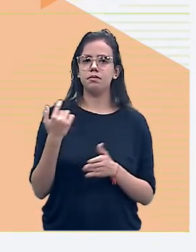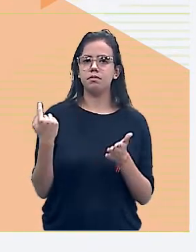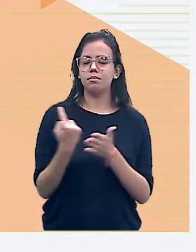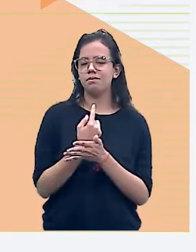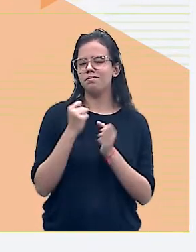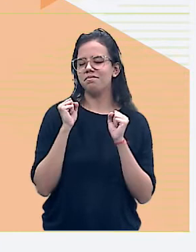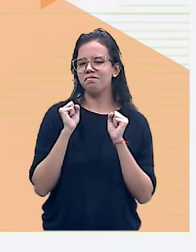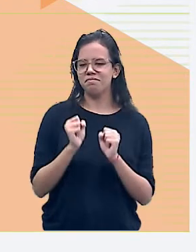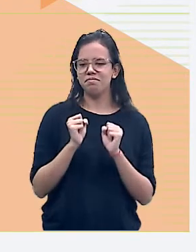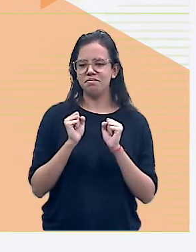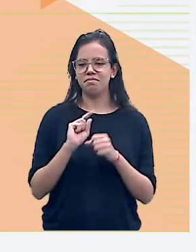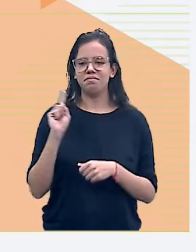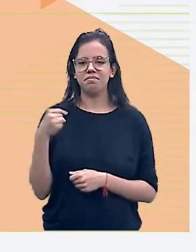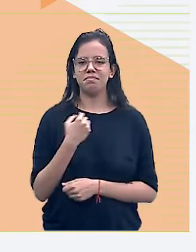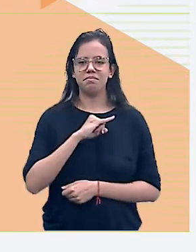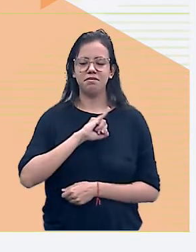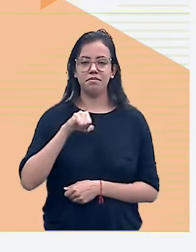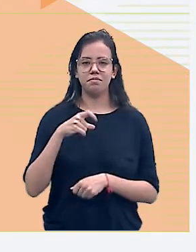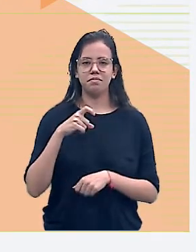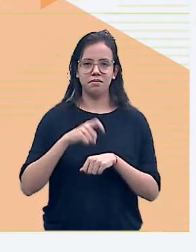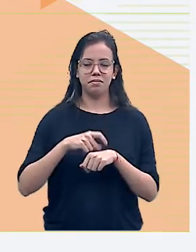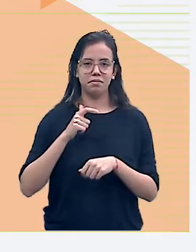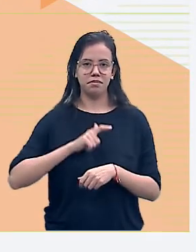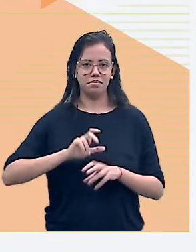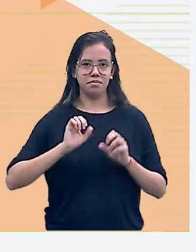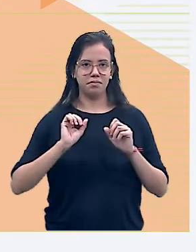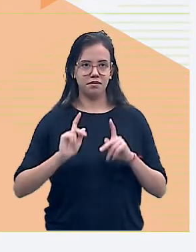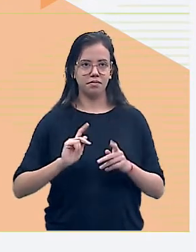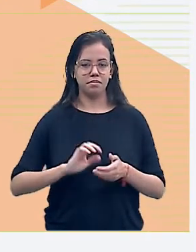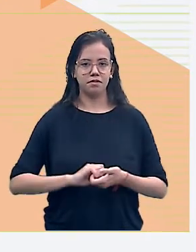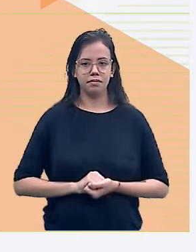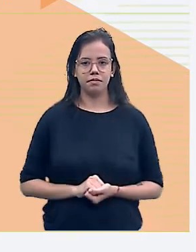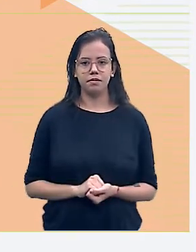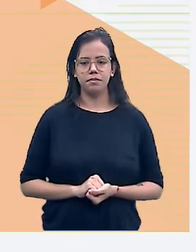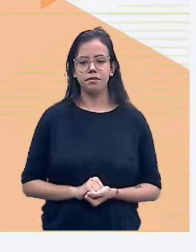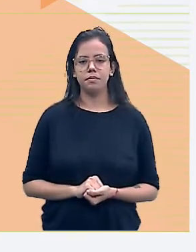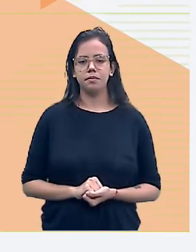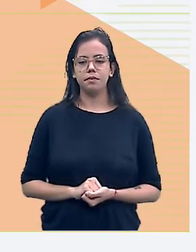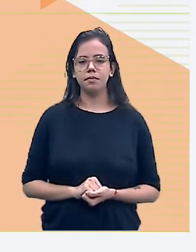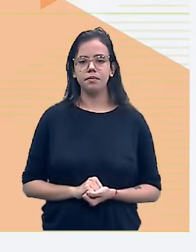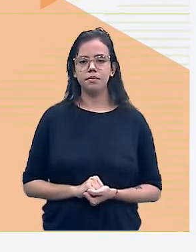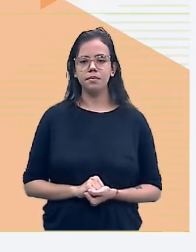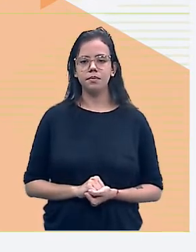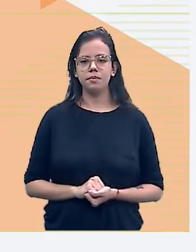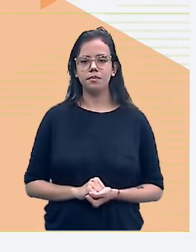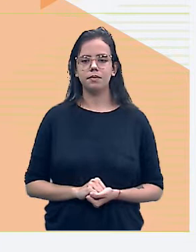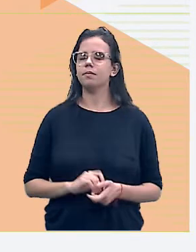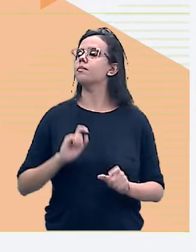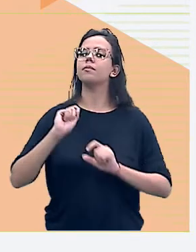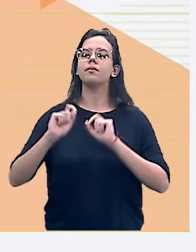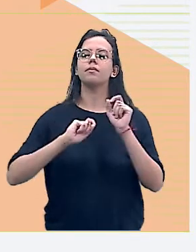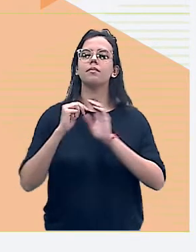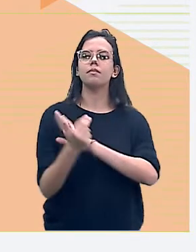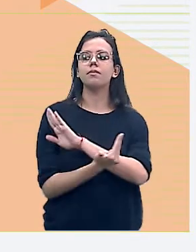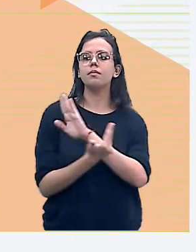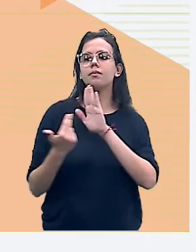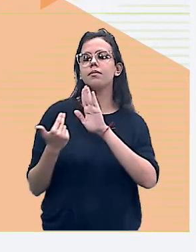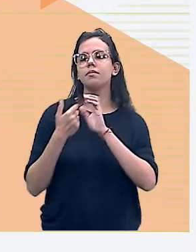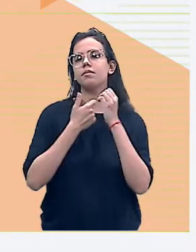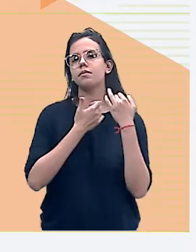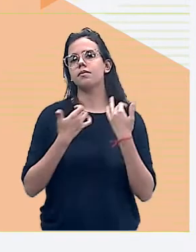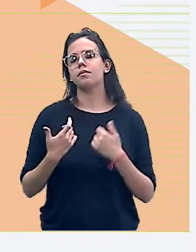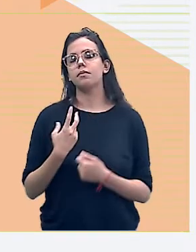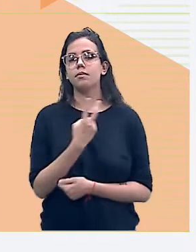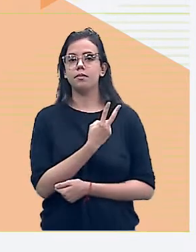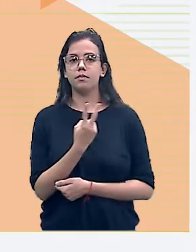pergunta Pode colocar que a gente aproveita para dar continuidade Ok então vamos lá o que que o José Murilo de Carvalho gente ele